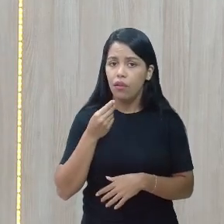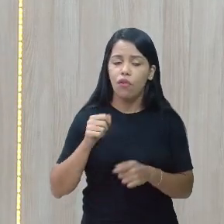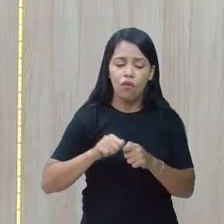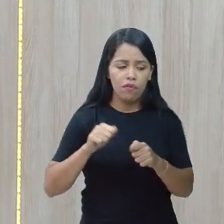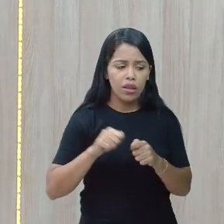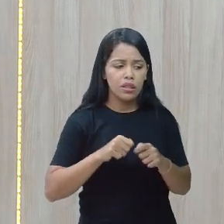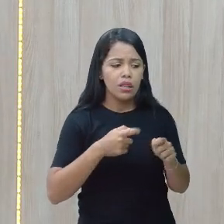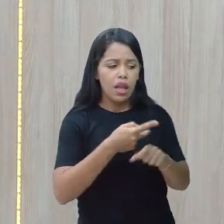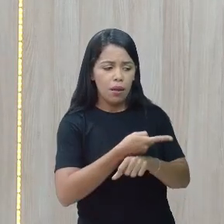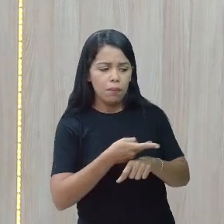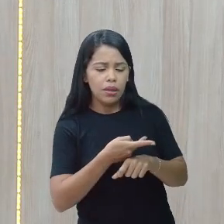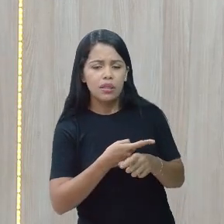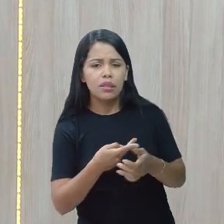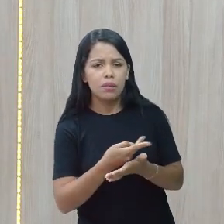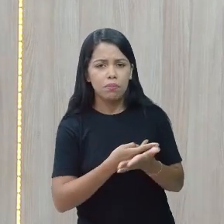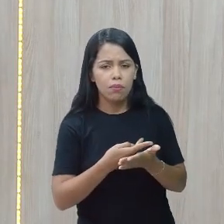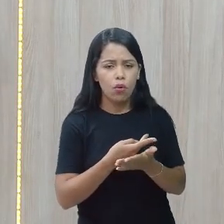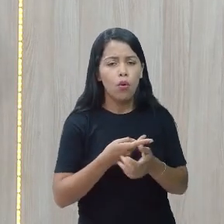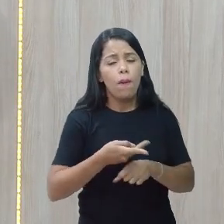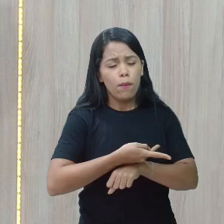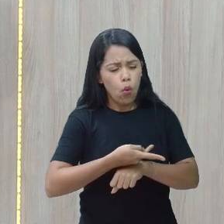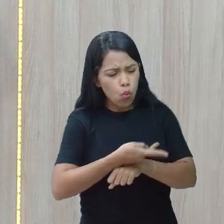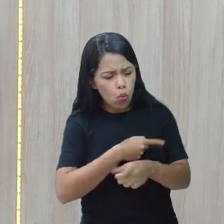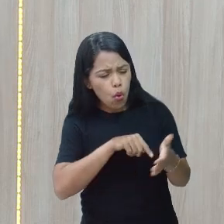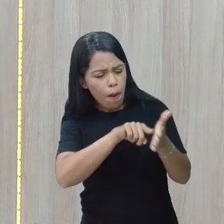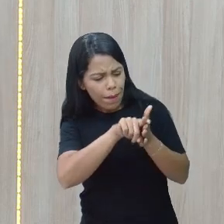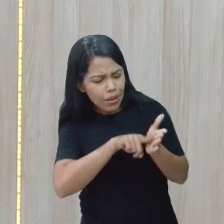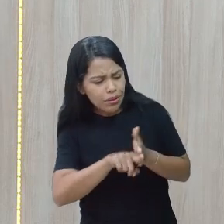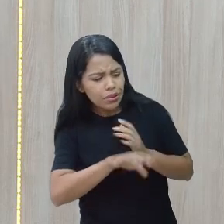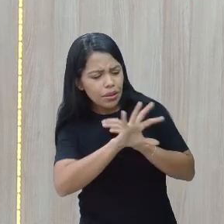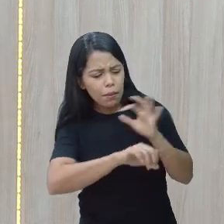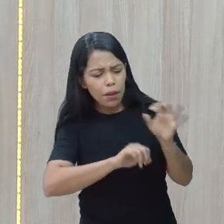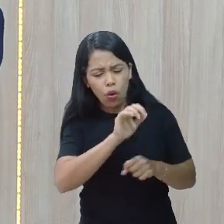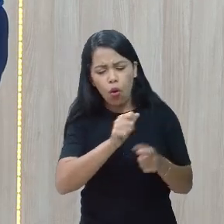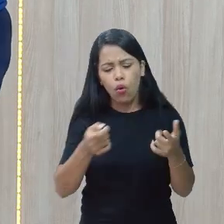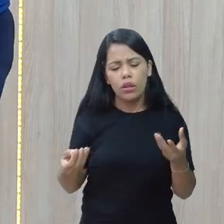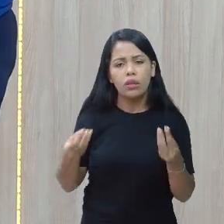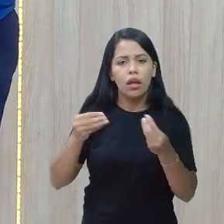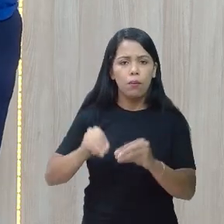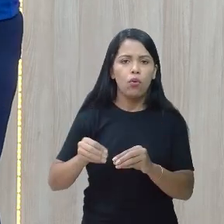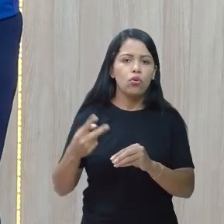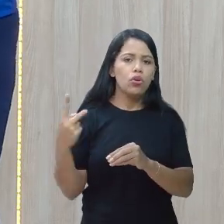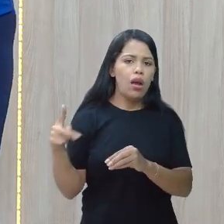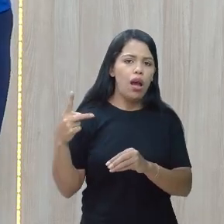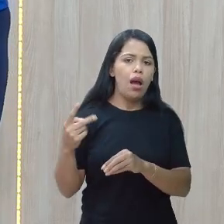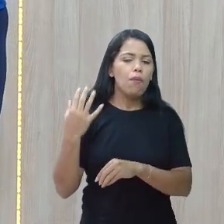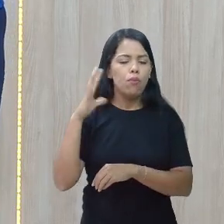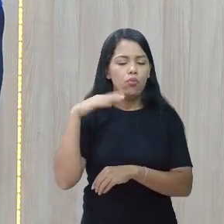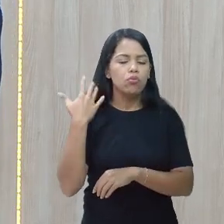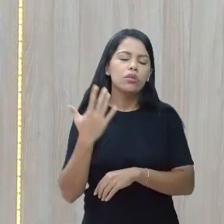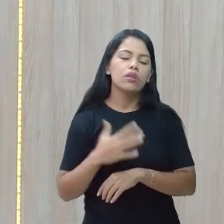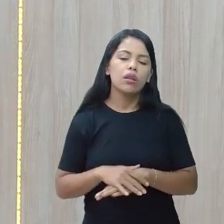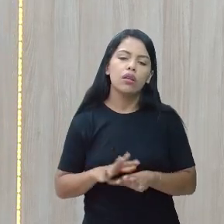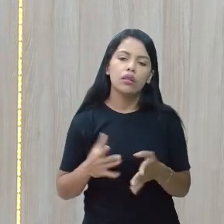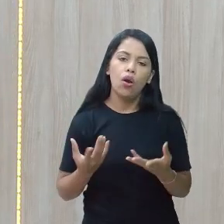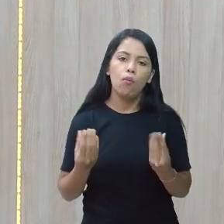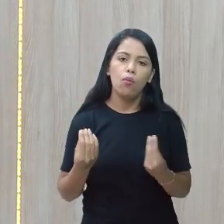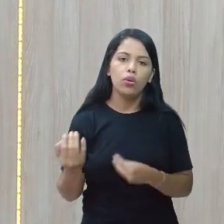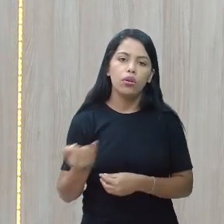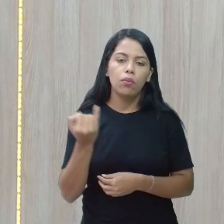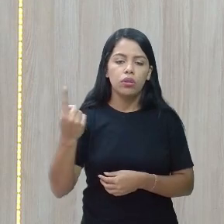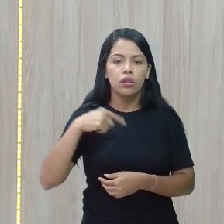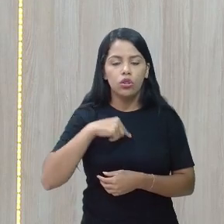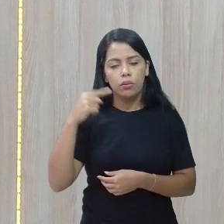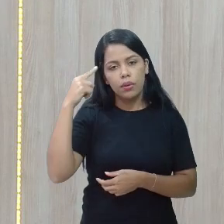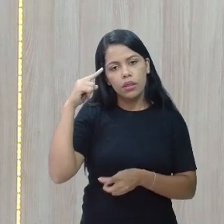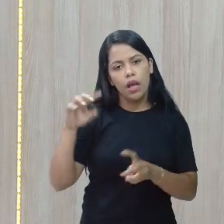arte indígena dentro do seu repertório, da sua música. Tá certo? Mas é muito importante a gente pensar sobre essa questão da apropriação